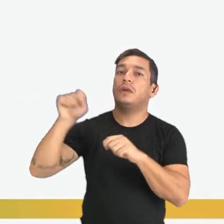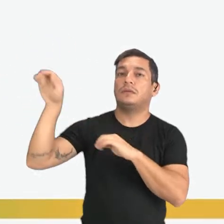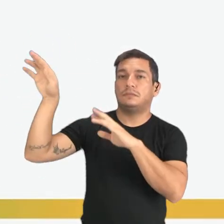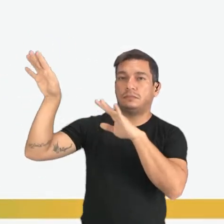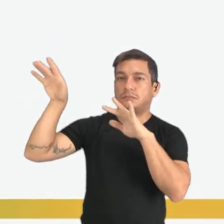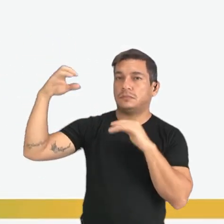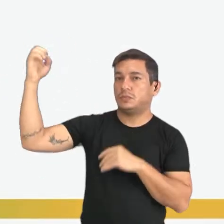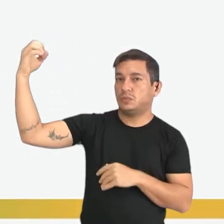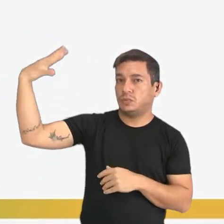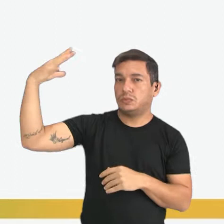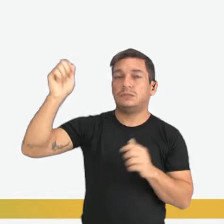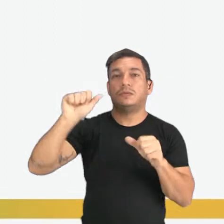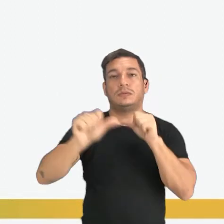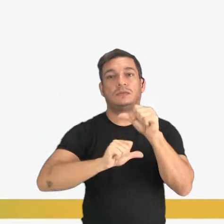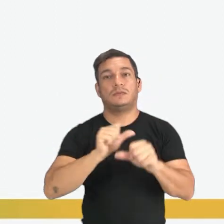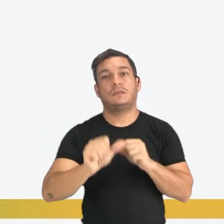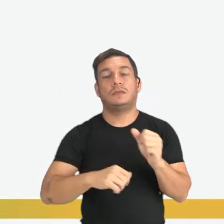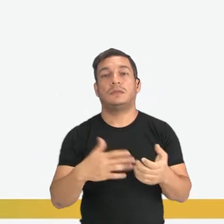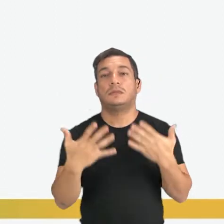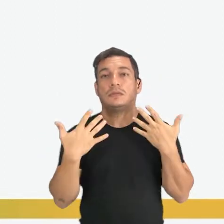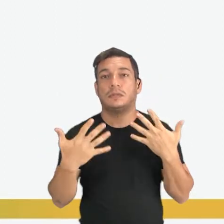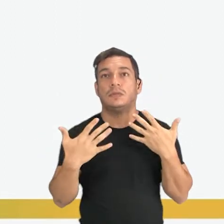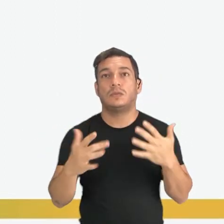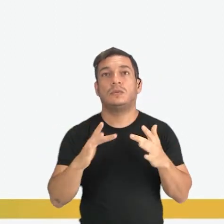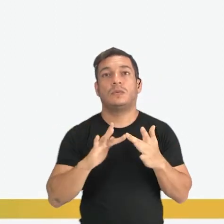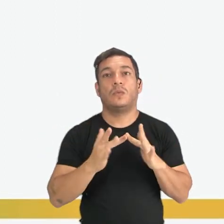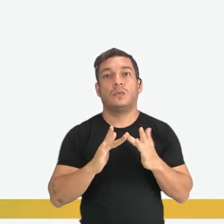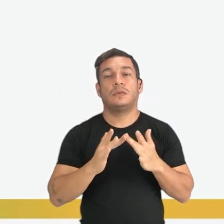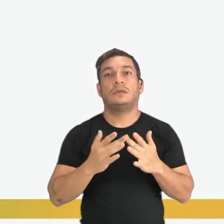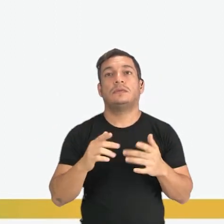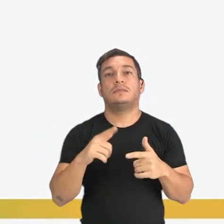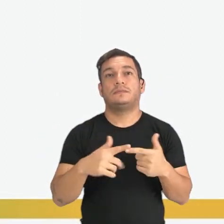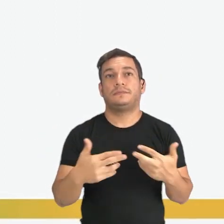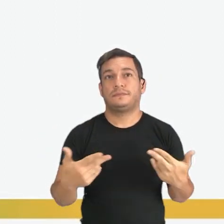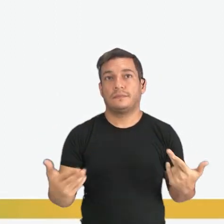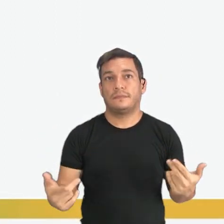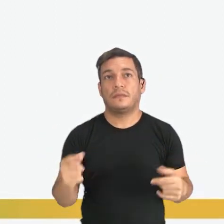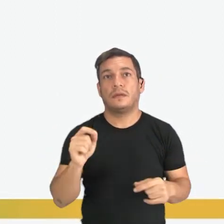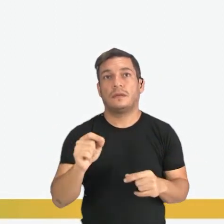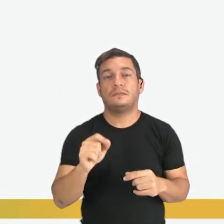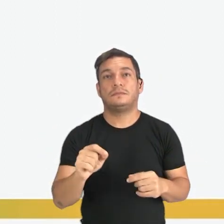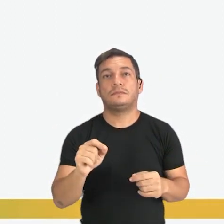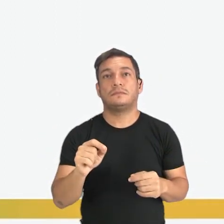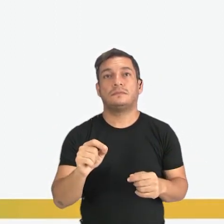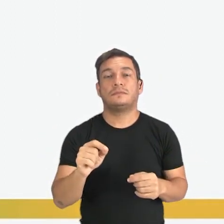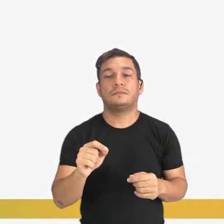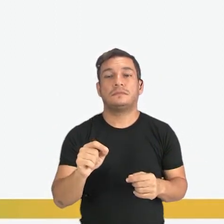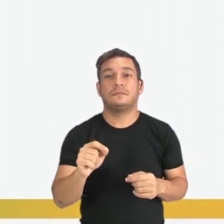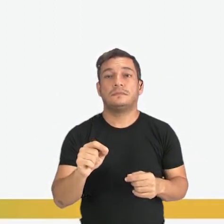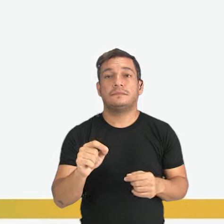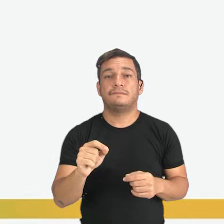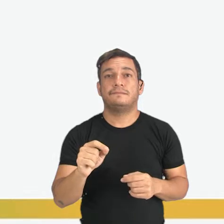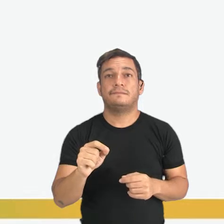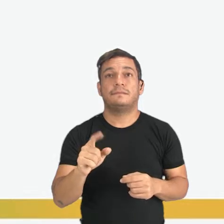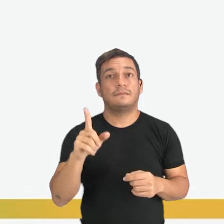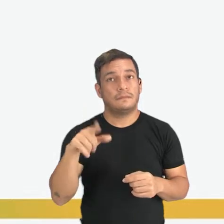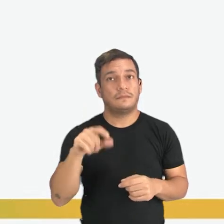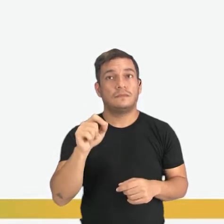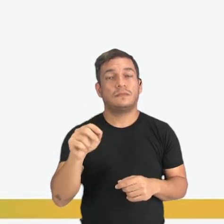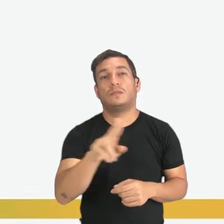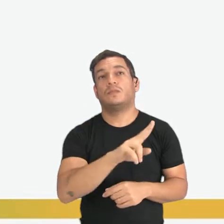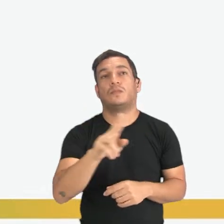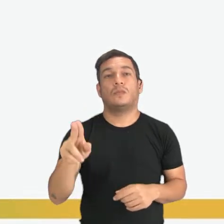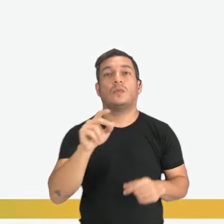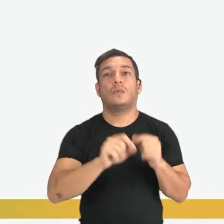ser transformada em calor em contato com alguns materiais e superfícies. Isso é o